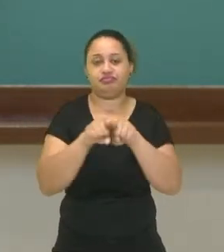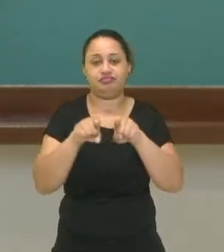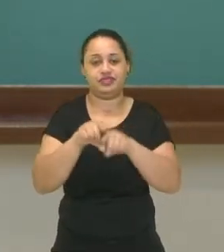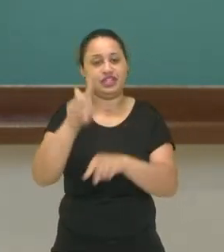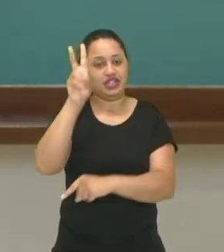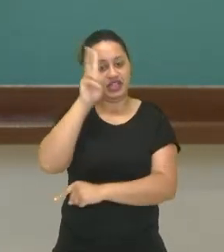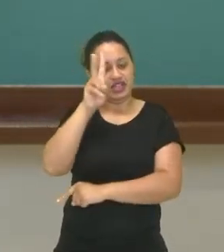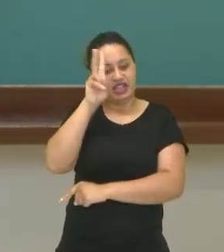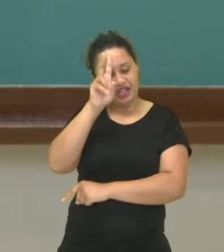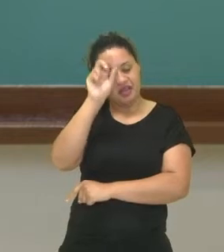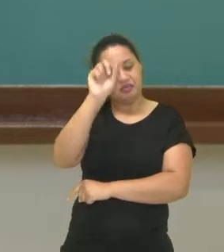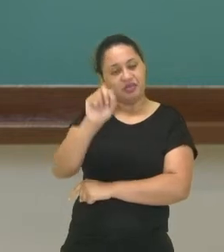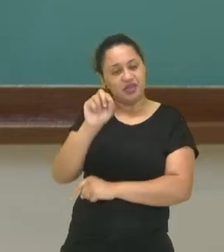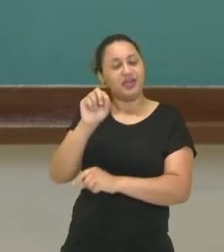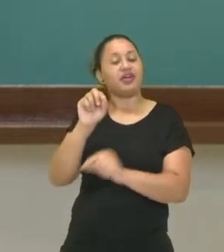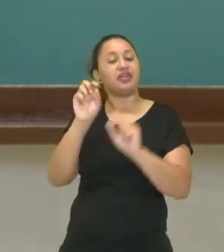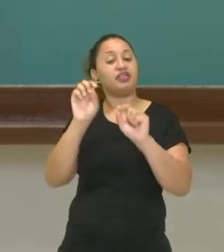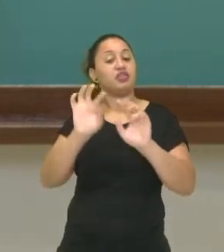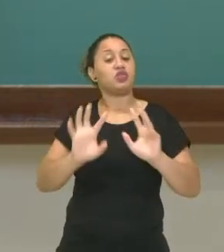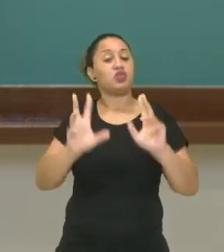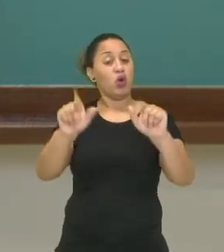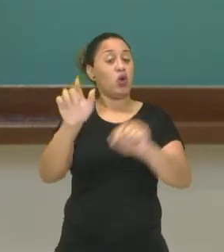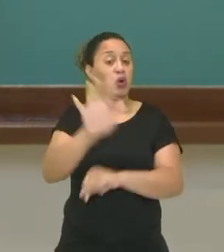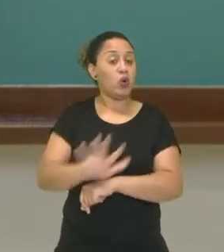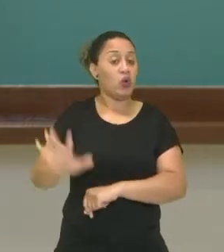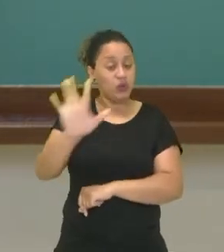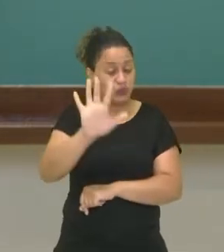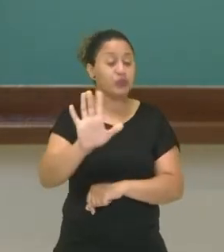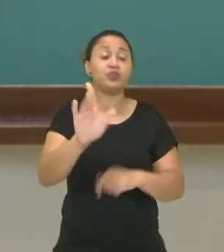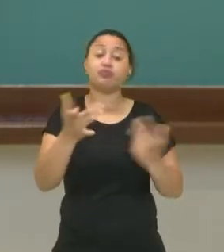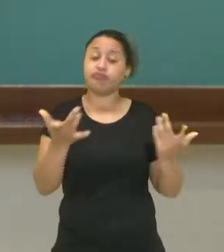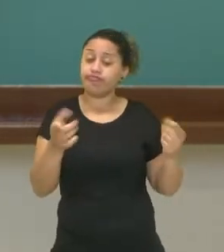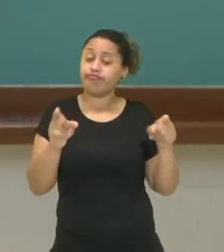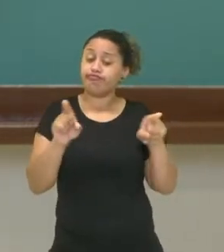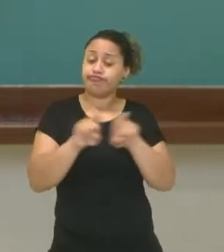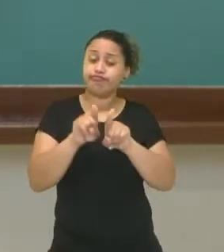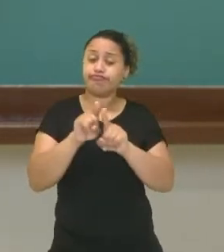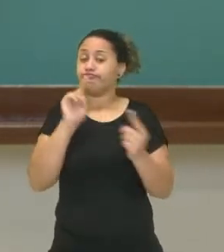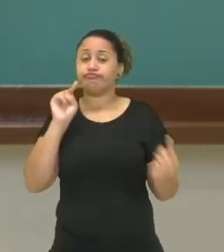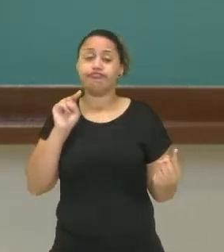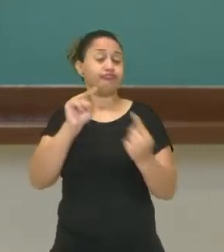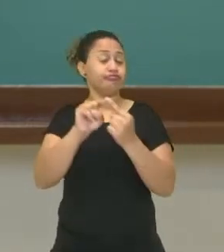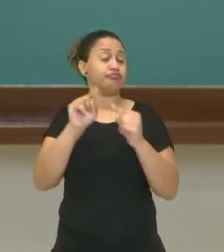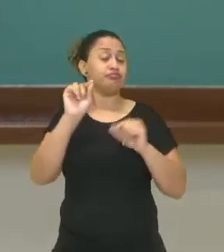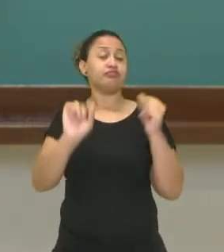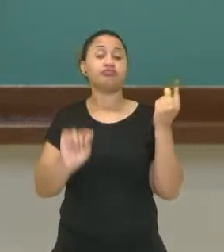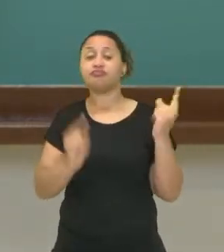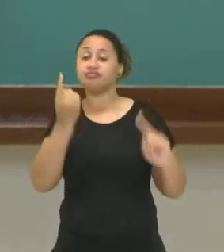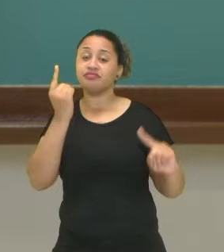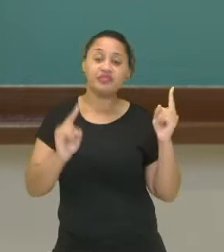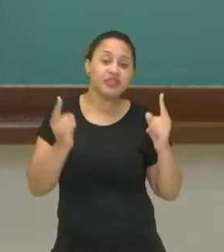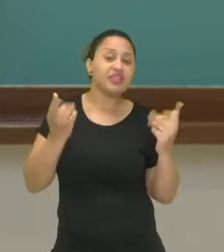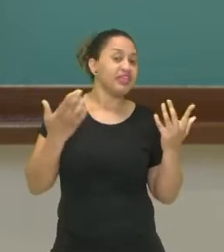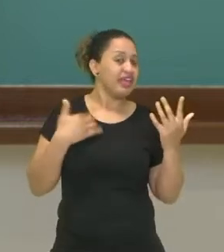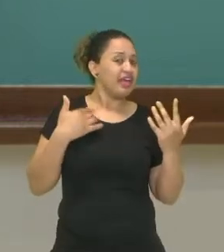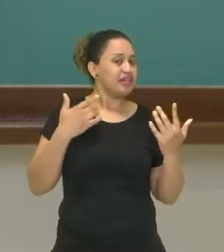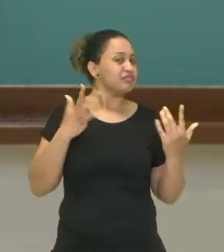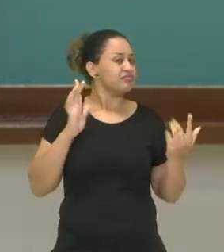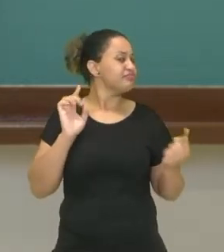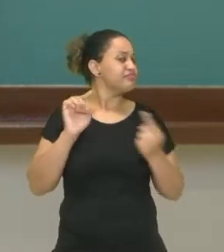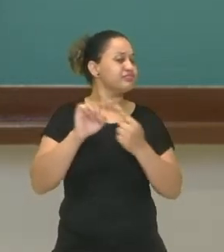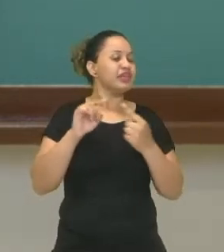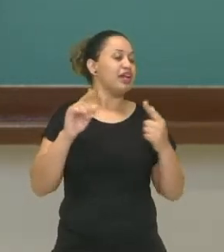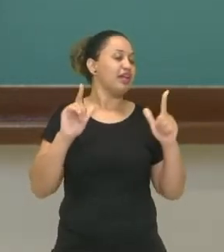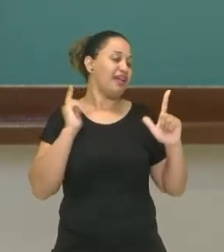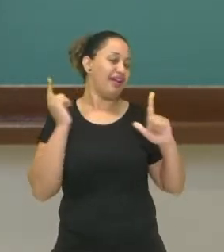que a ginástica ela engloba todos e ela tem fins para divertimento, fins de lazer? Então,